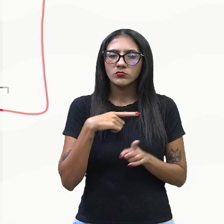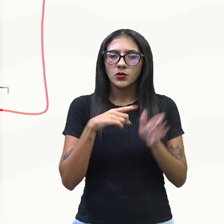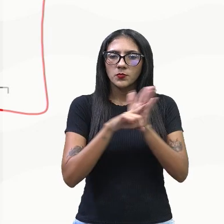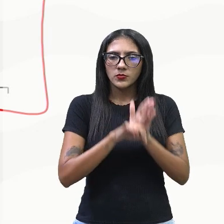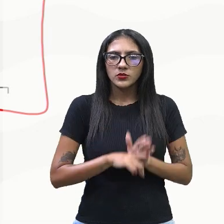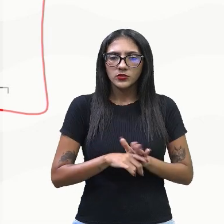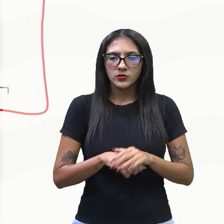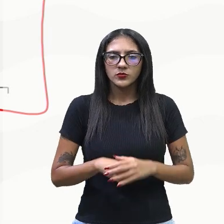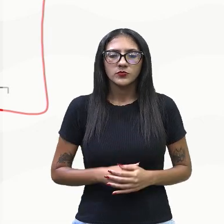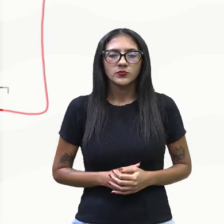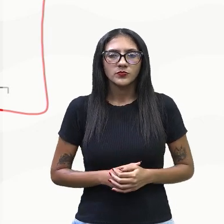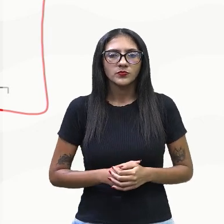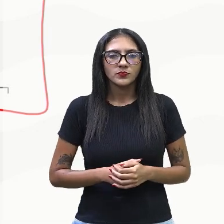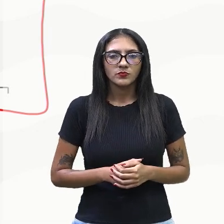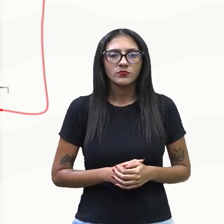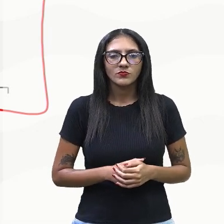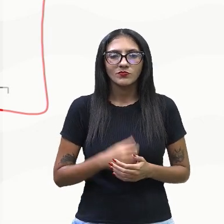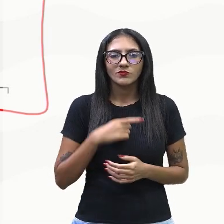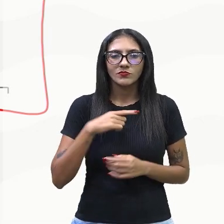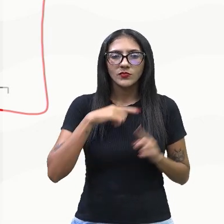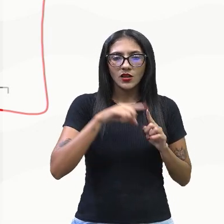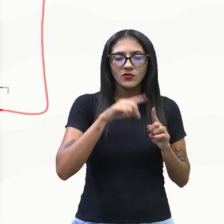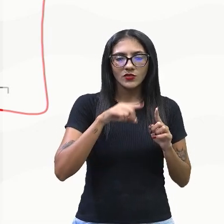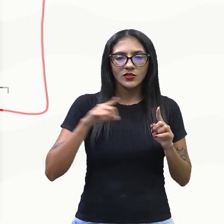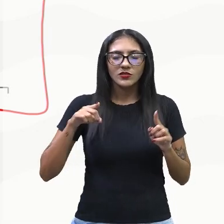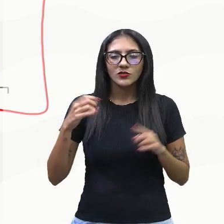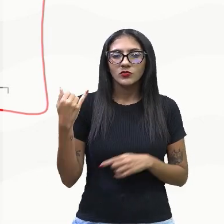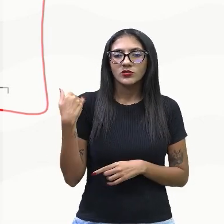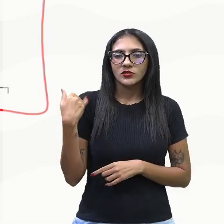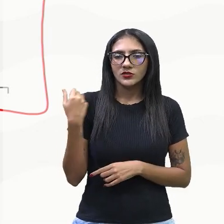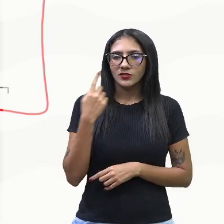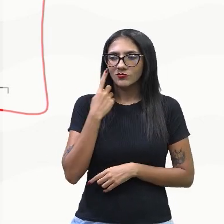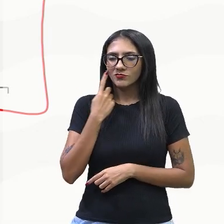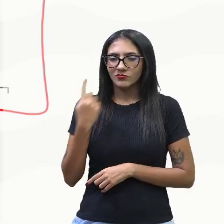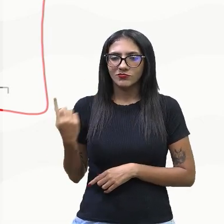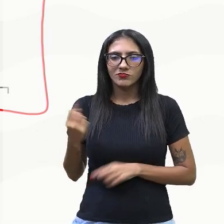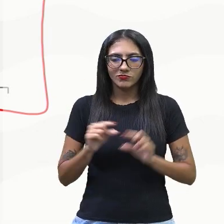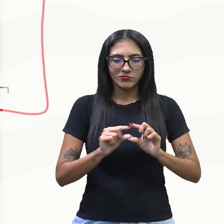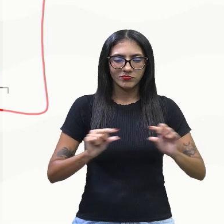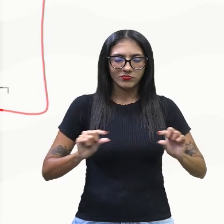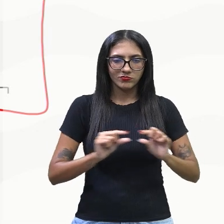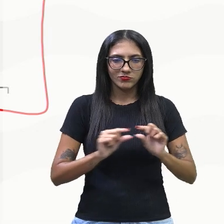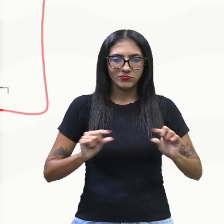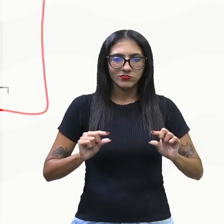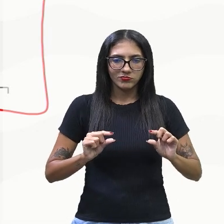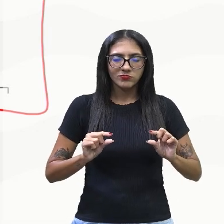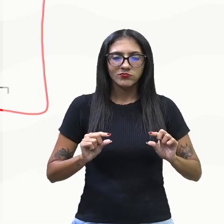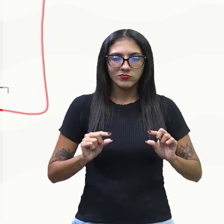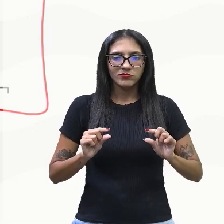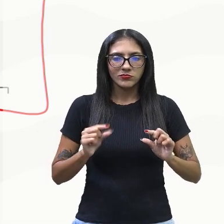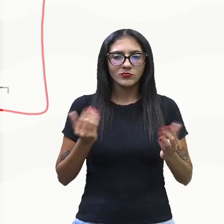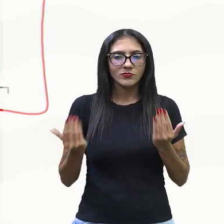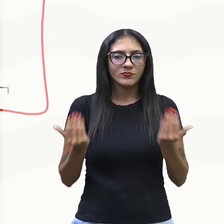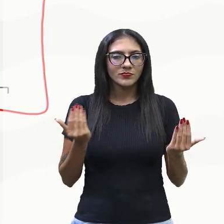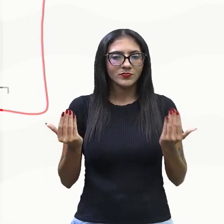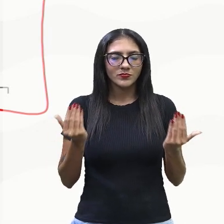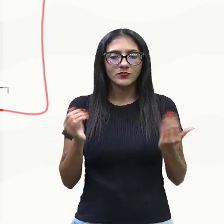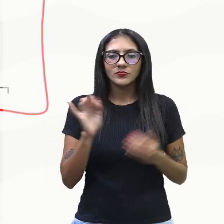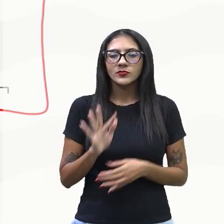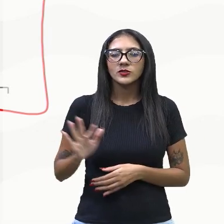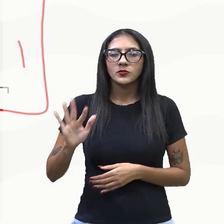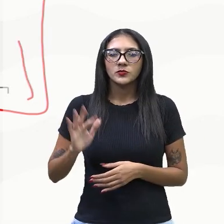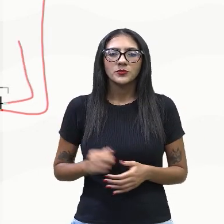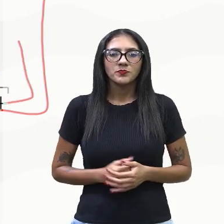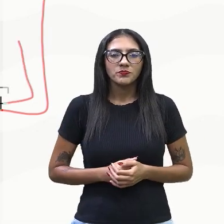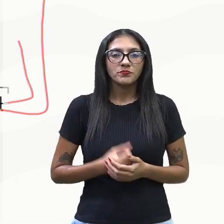né? Aqui nós temos as variações, olha aqui no eixo horizontal, né? Aqui também temos as variações. Se a gente for analisar